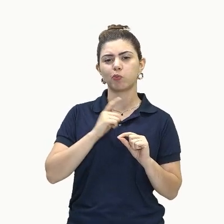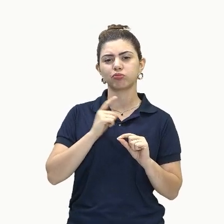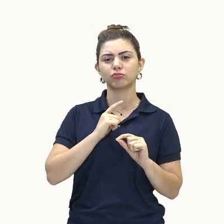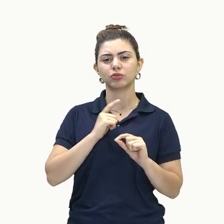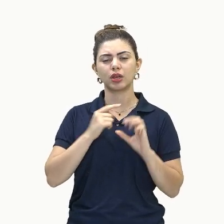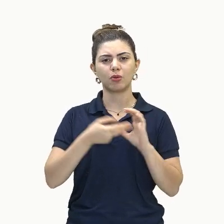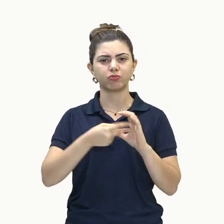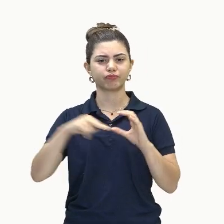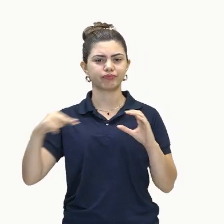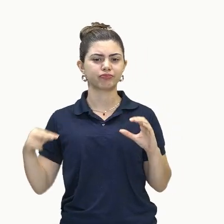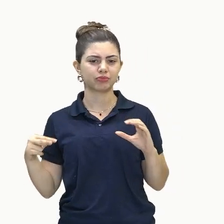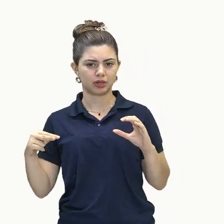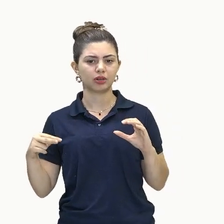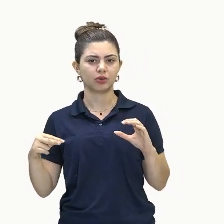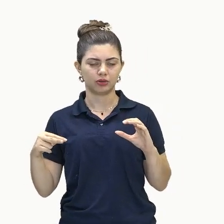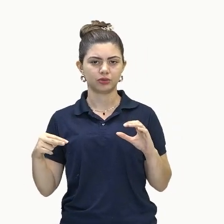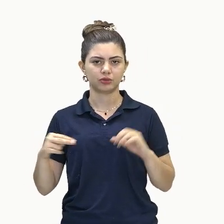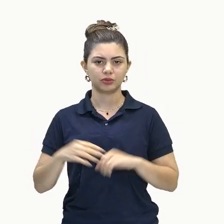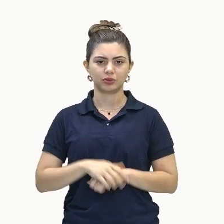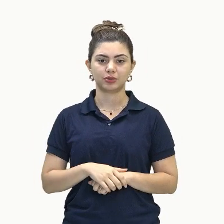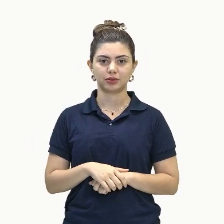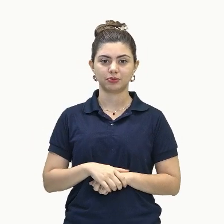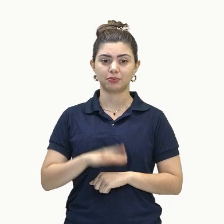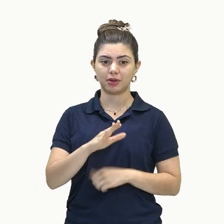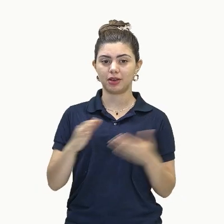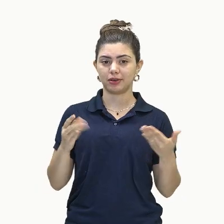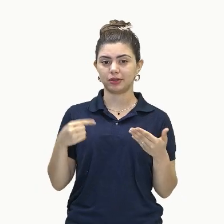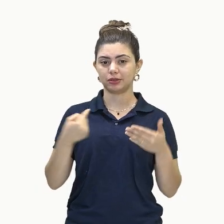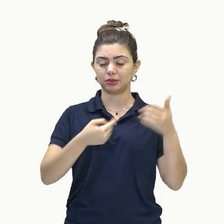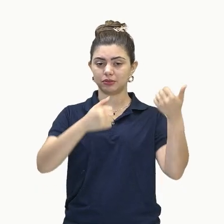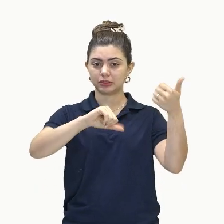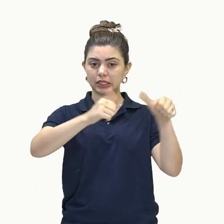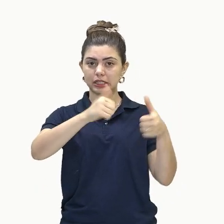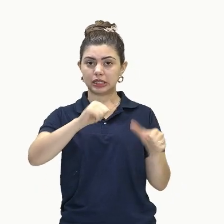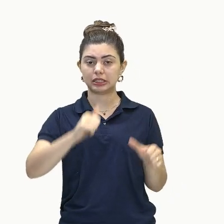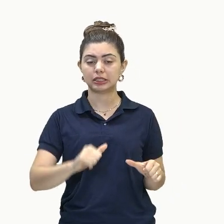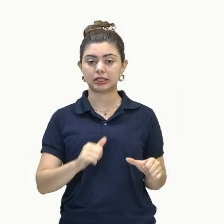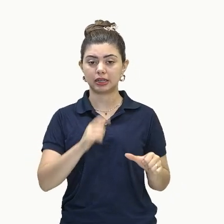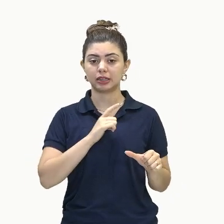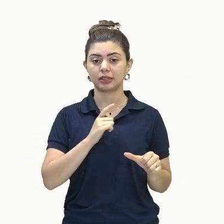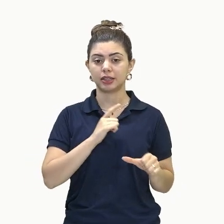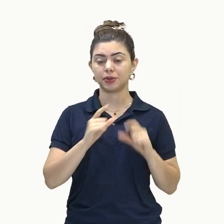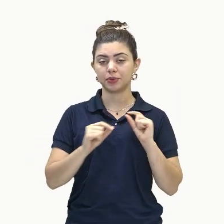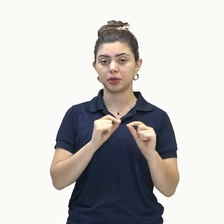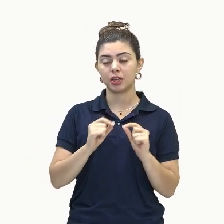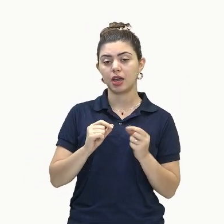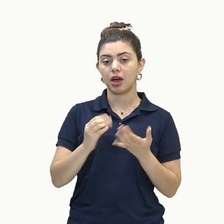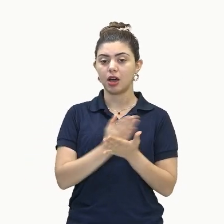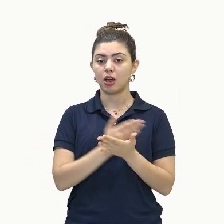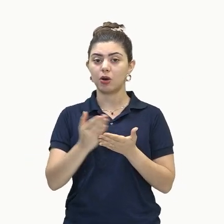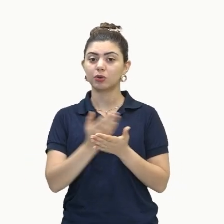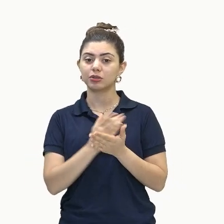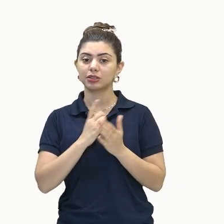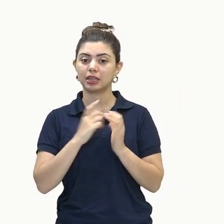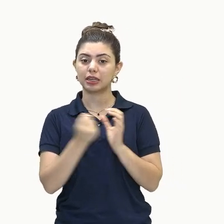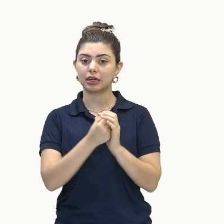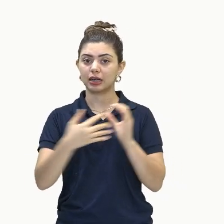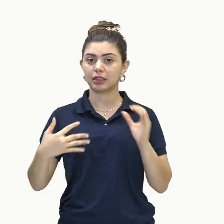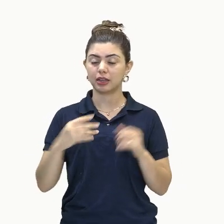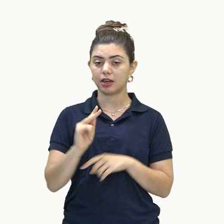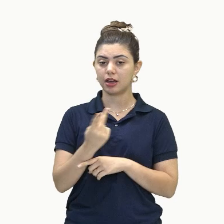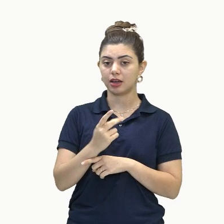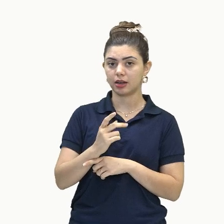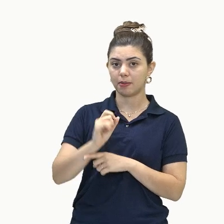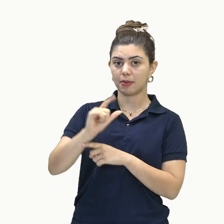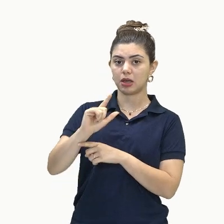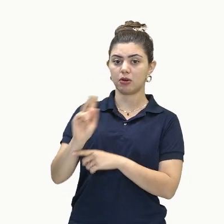Muito bem. Então, vamos agora analisar os indivíduos que são portadores, porque, afinal, as características elas são determinadas